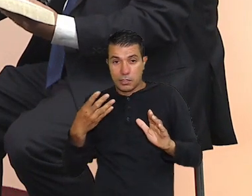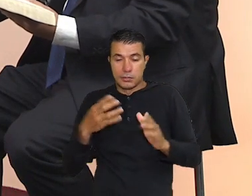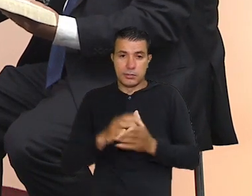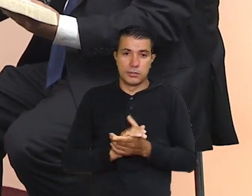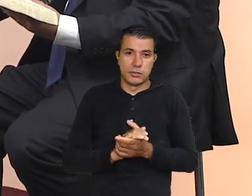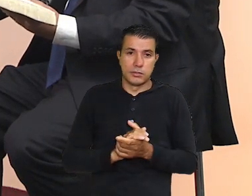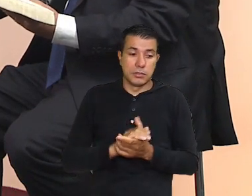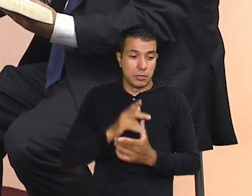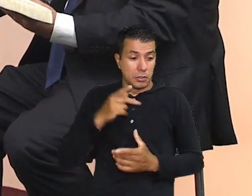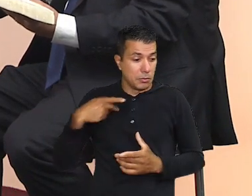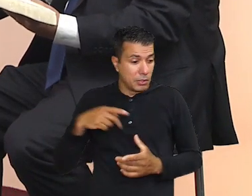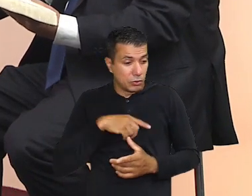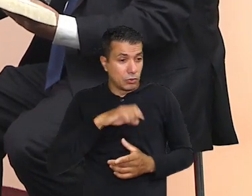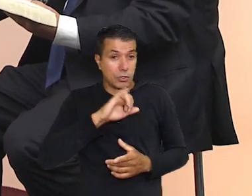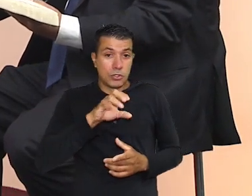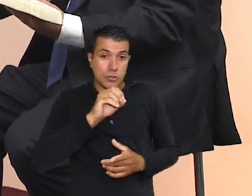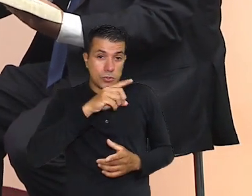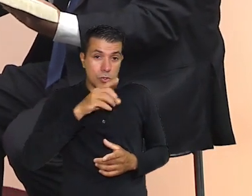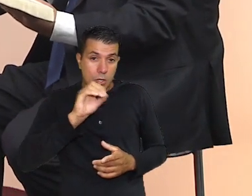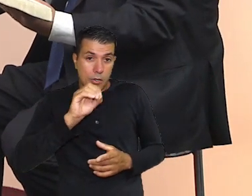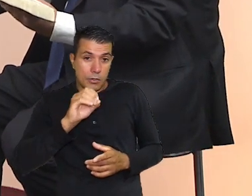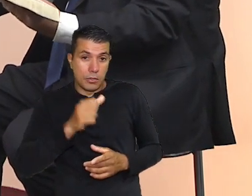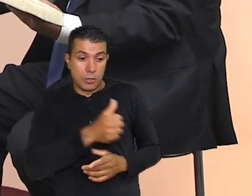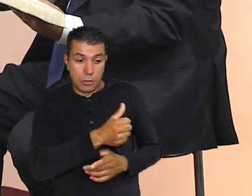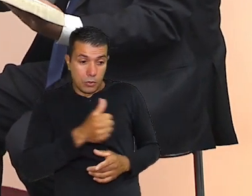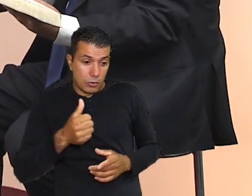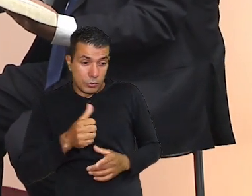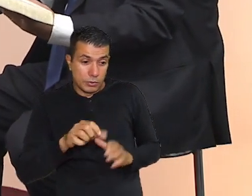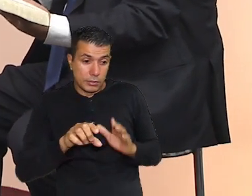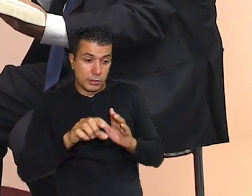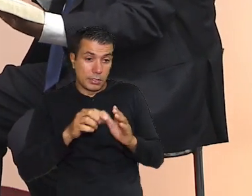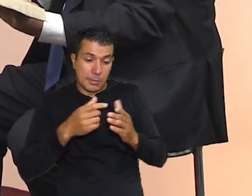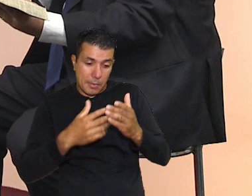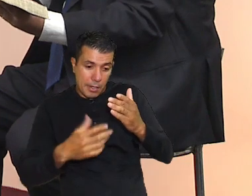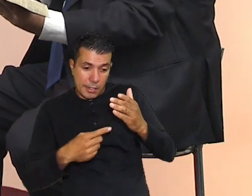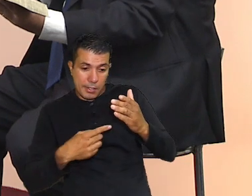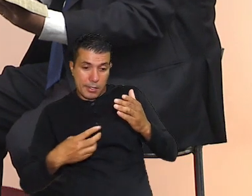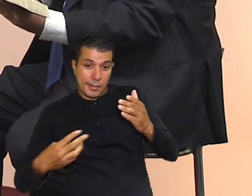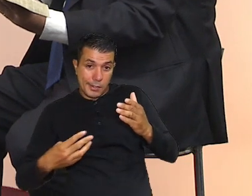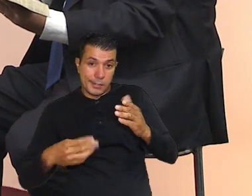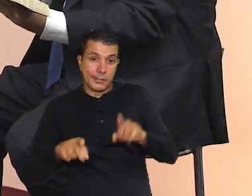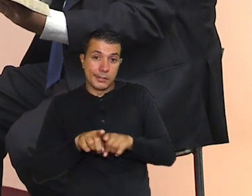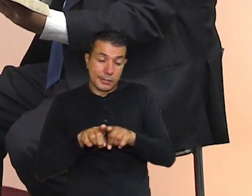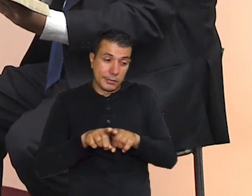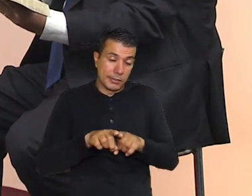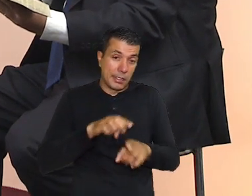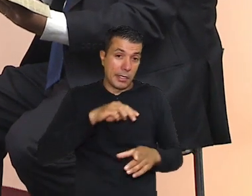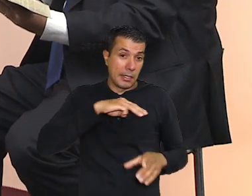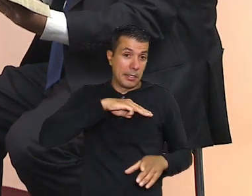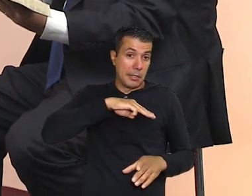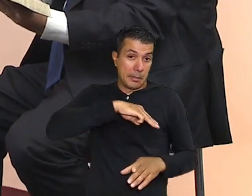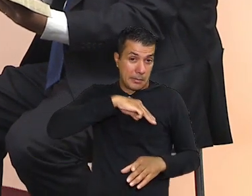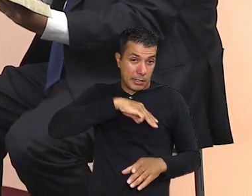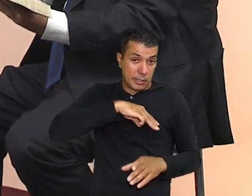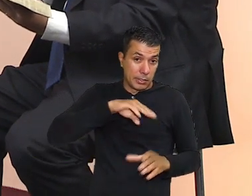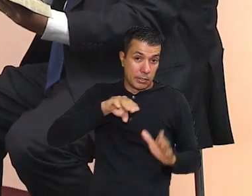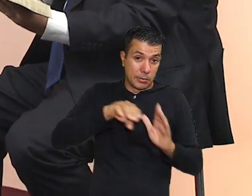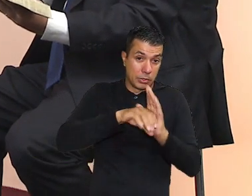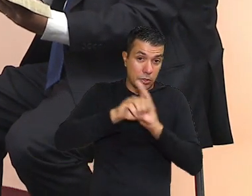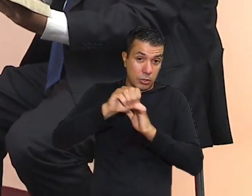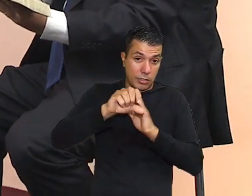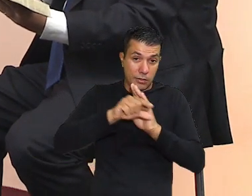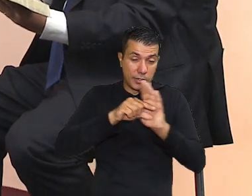pastor Francisco, vai ler João 11 a 13, para me ajudar. E Mateus 9, verso 24